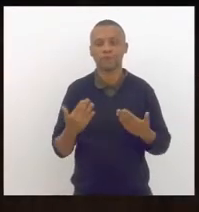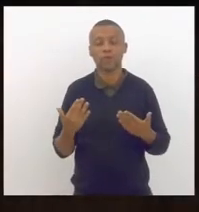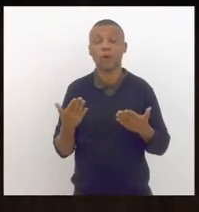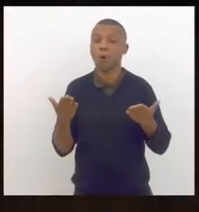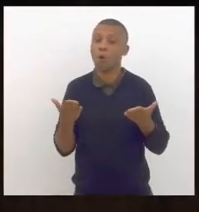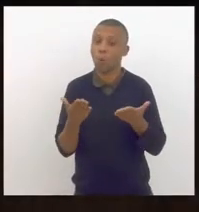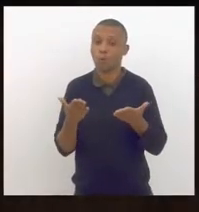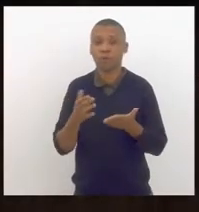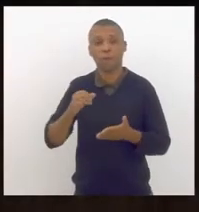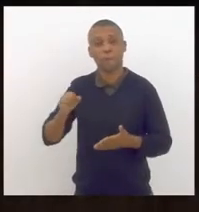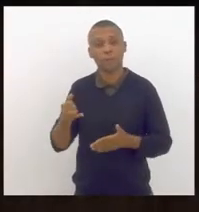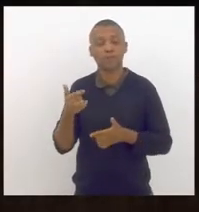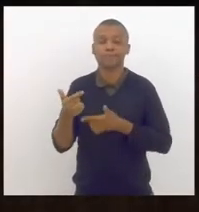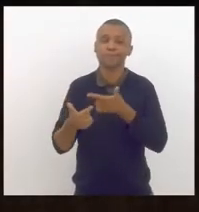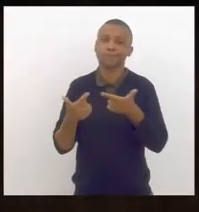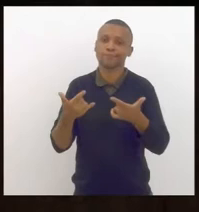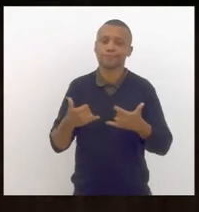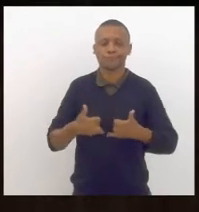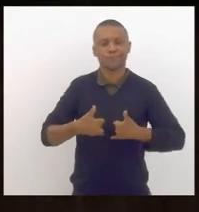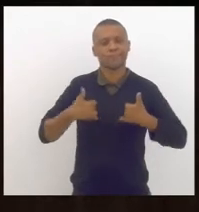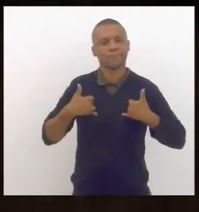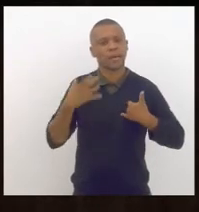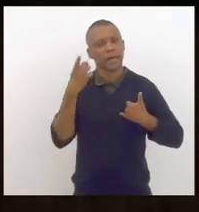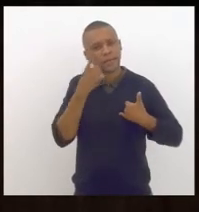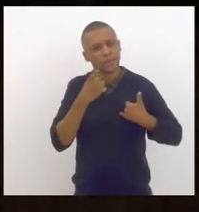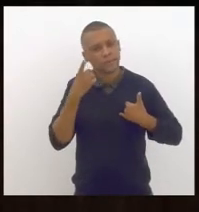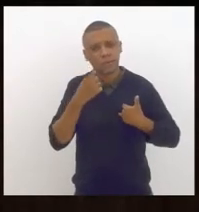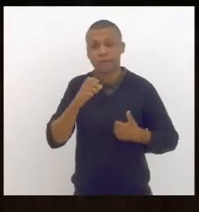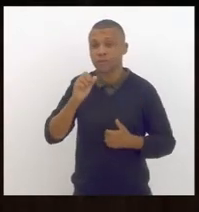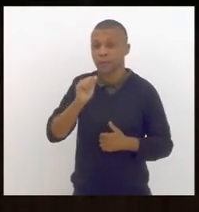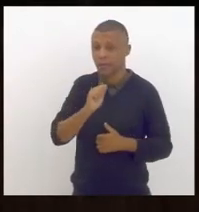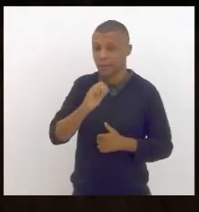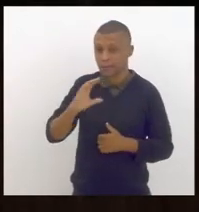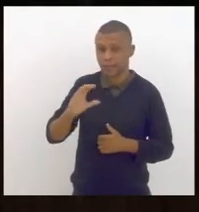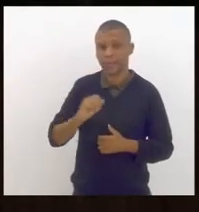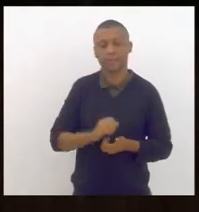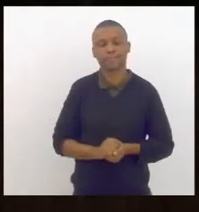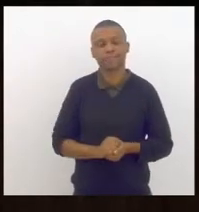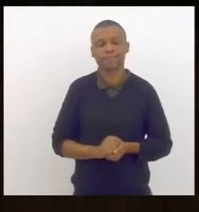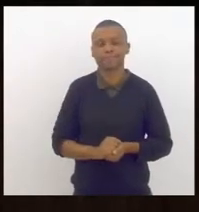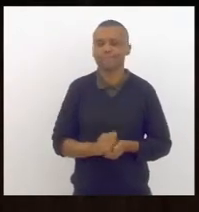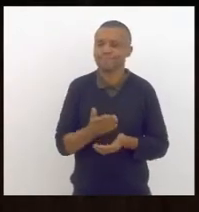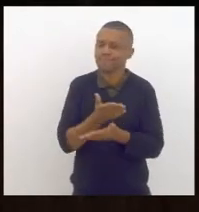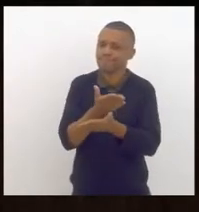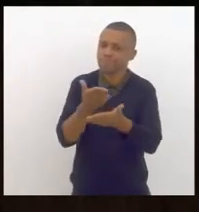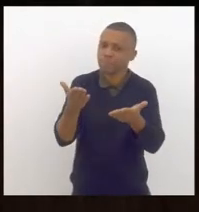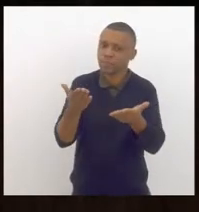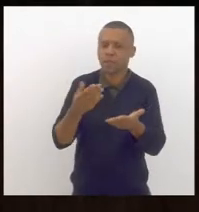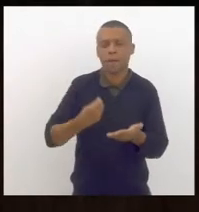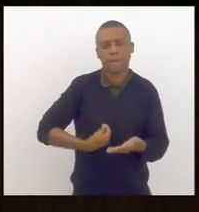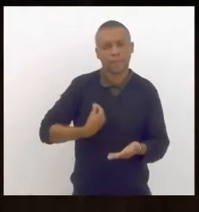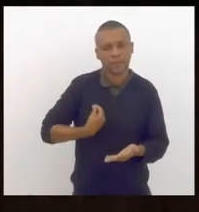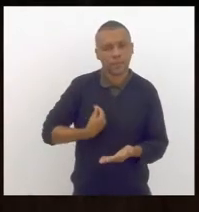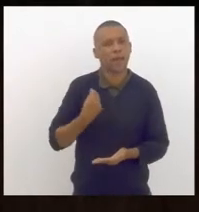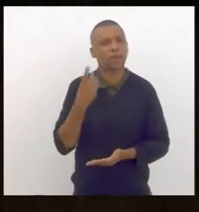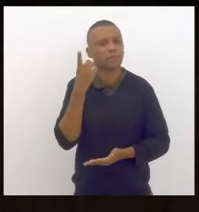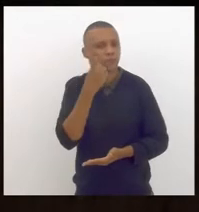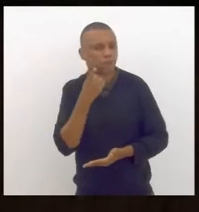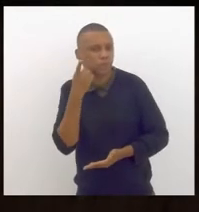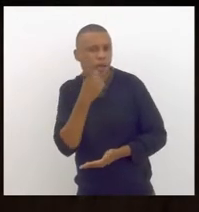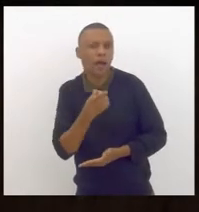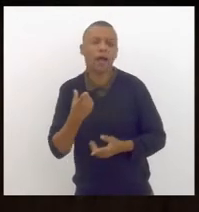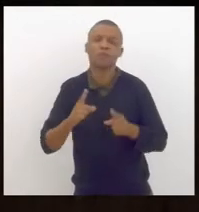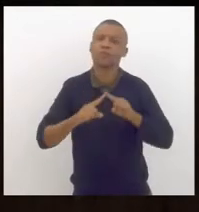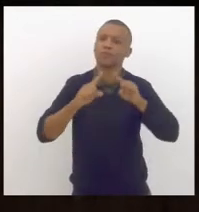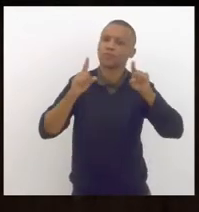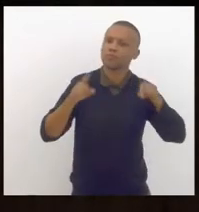hoje, nobre deputado André Siciliano, senhoras deputadas presentes, senhores deputados presentes,